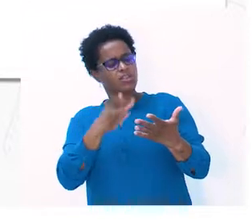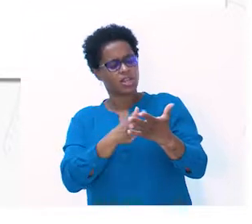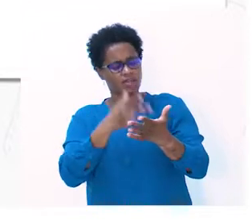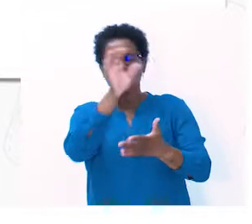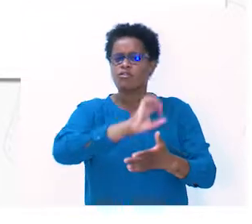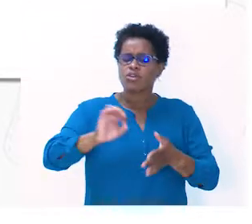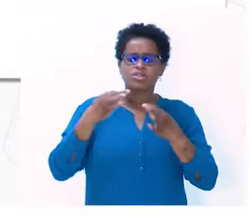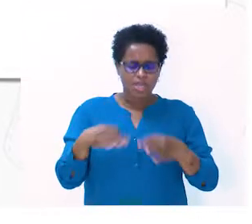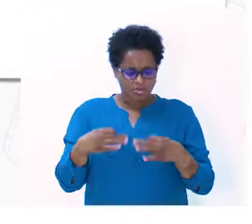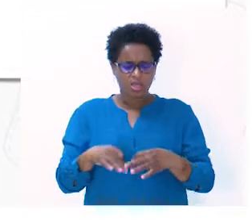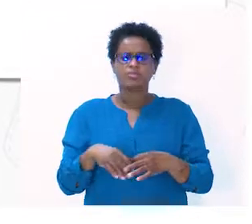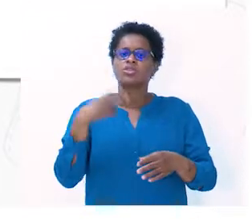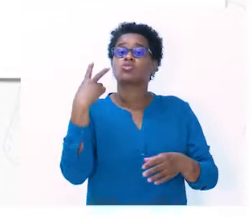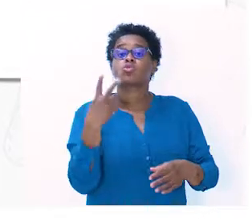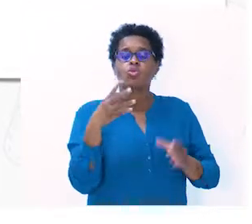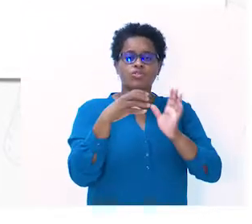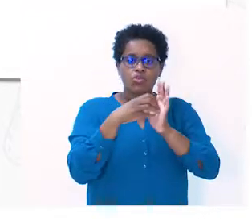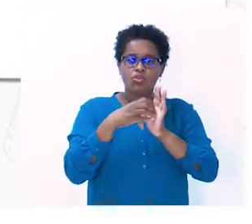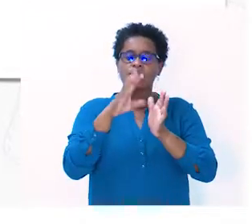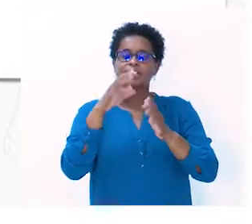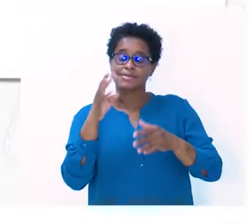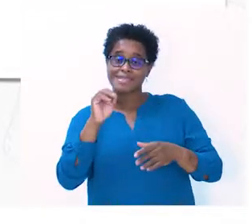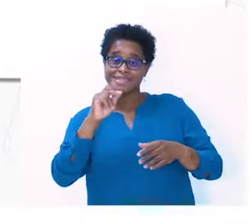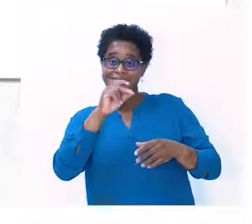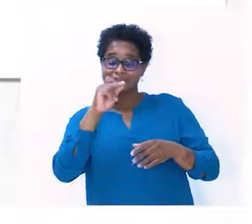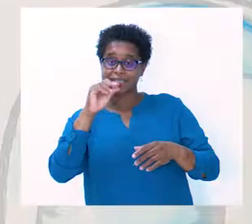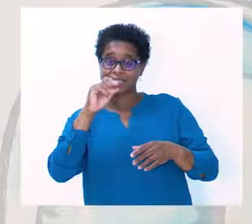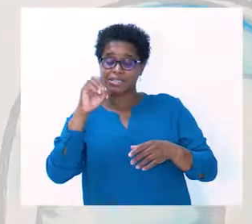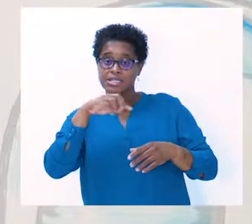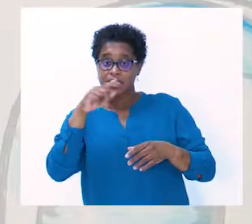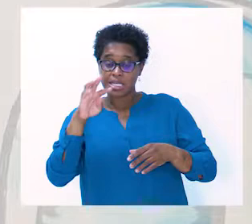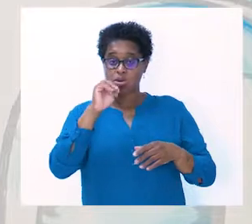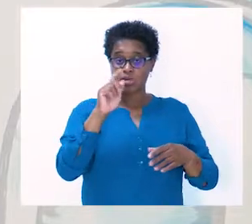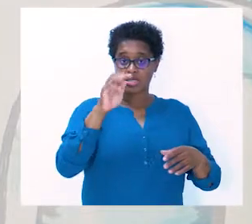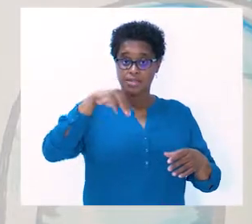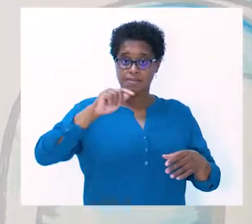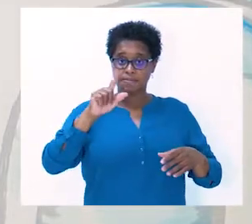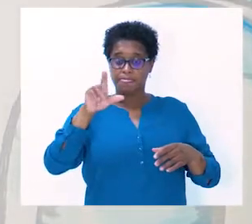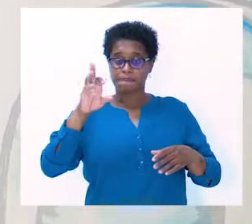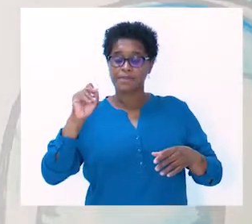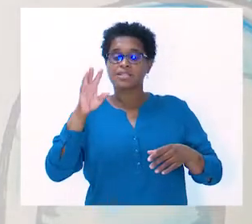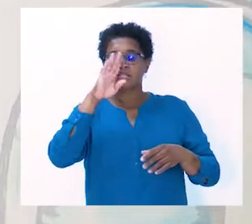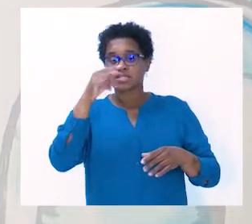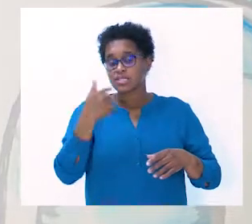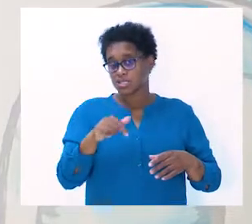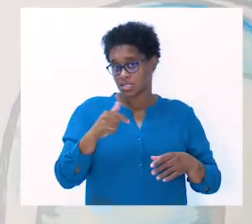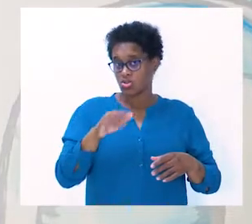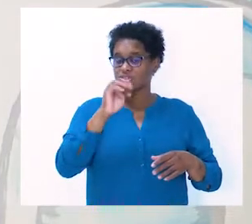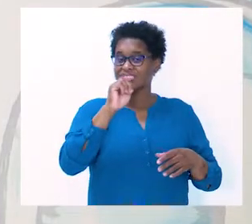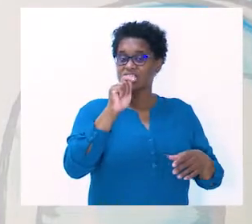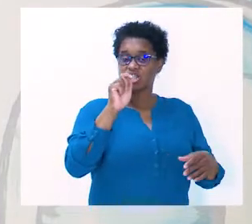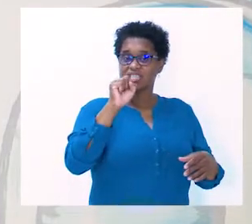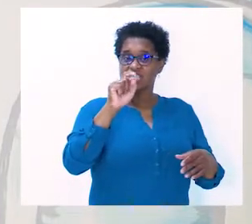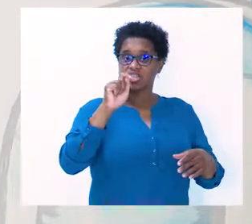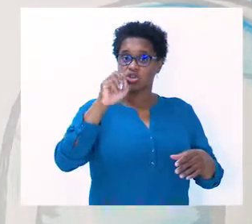são semelhantes se são geometricamente iguais. Se nós temos duas figuras iguais, podemos dizer também que